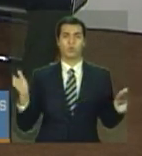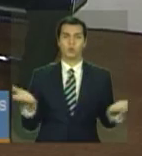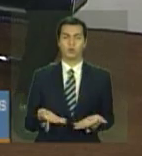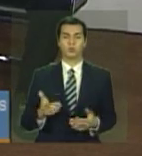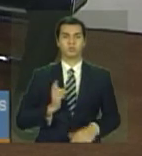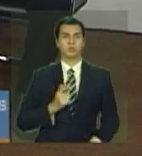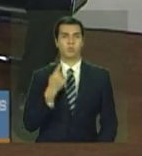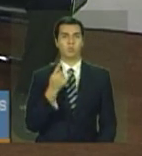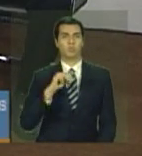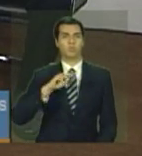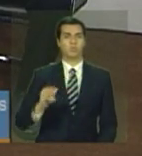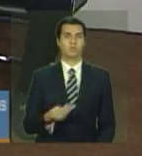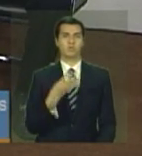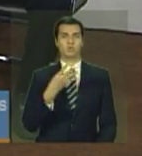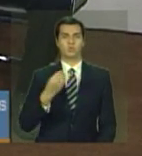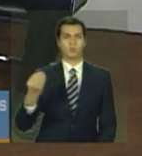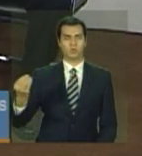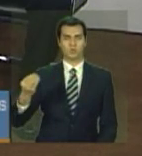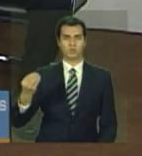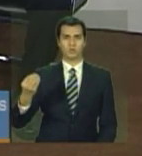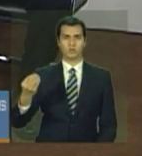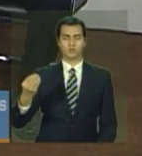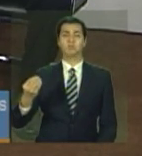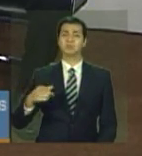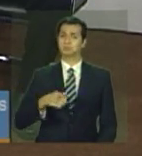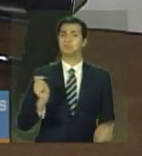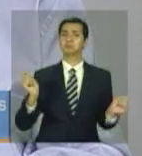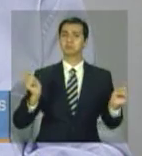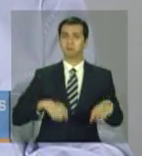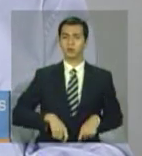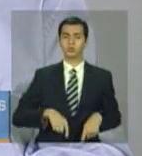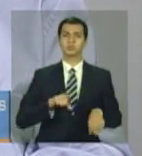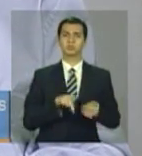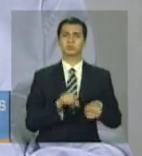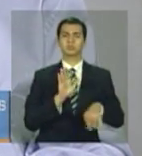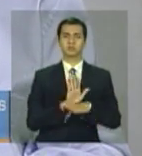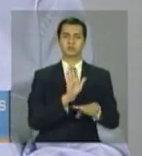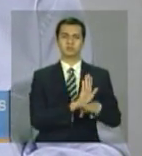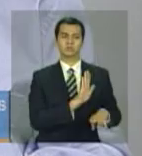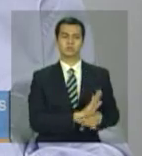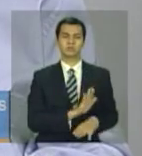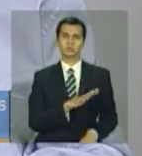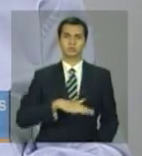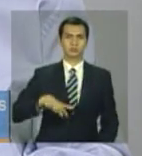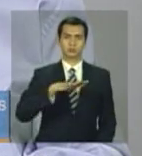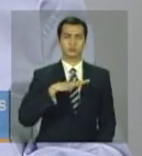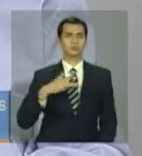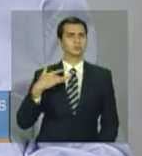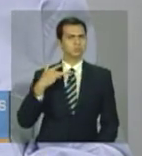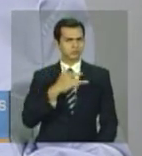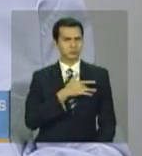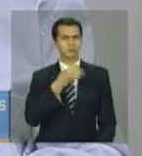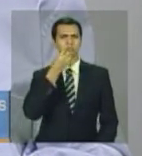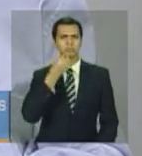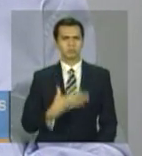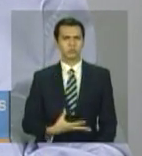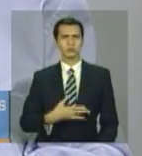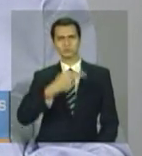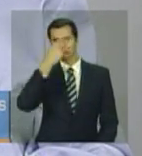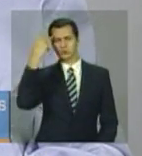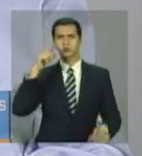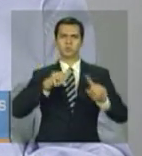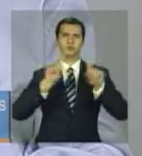equipamento no valor de 1 milhão e 400, né? Então, um equipamento também capaz de oferecer, né, um ambiente saudável, além do ambiente saudável, um ambiente que o